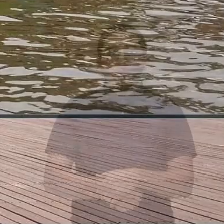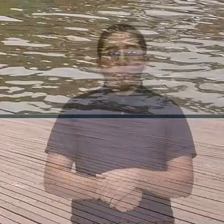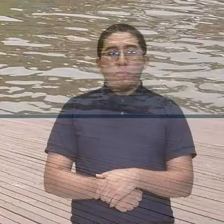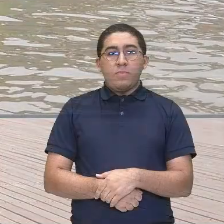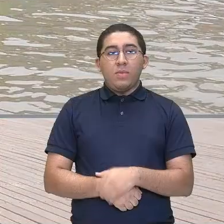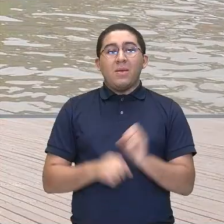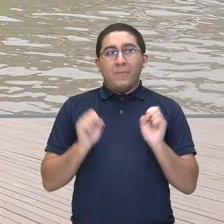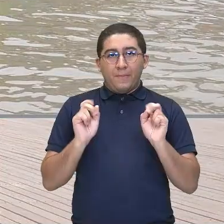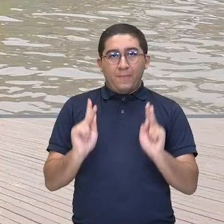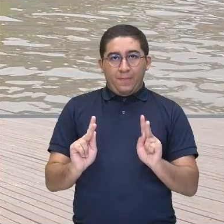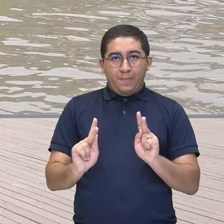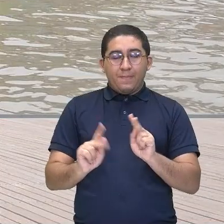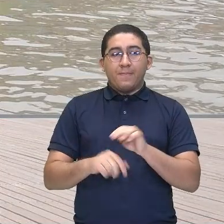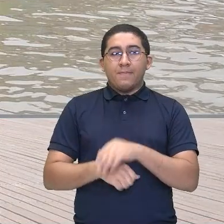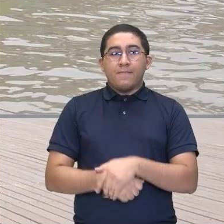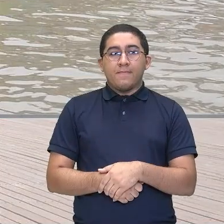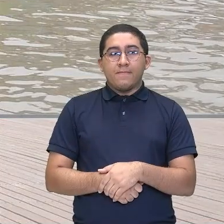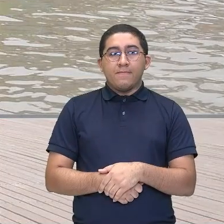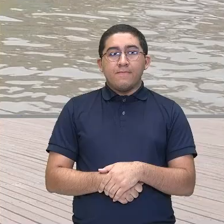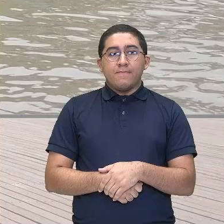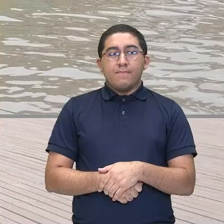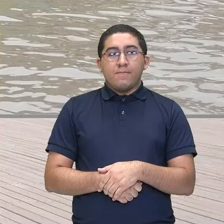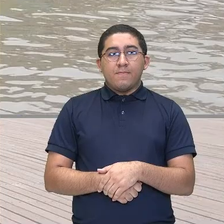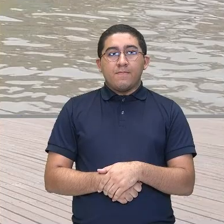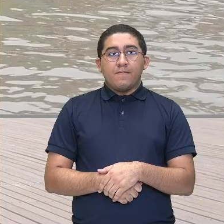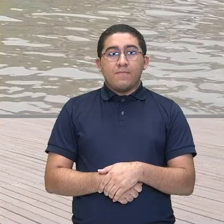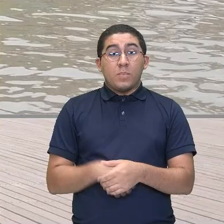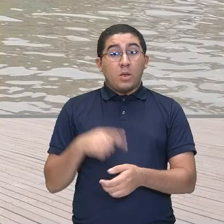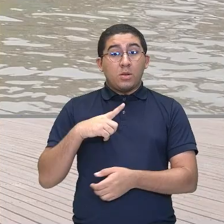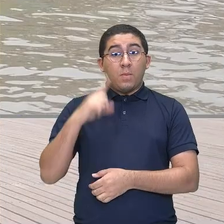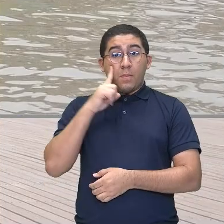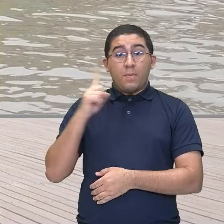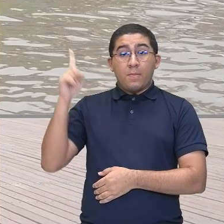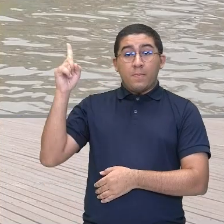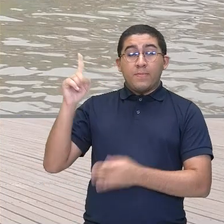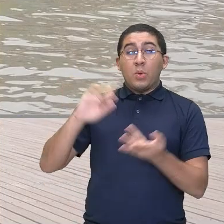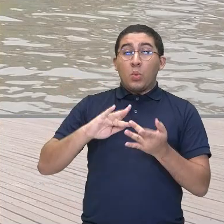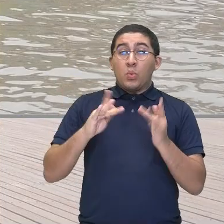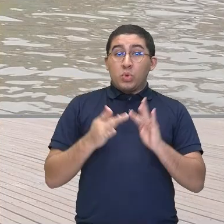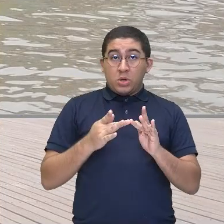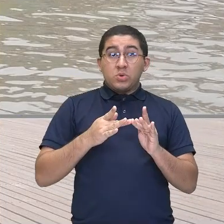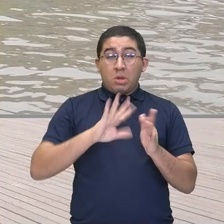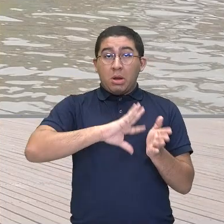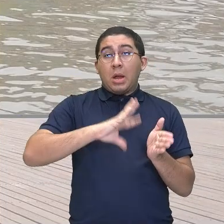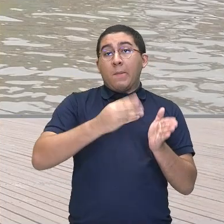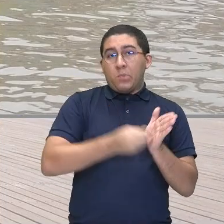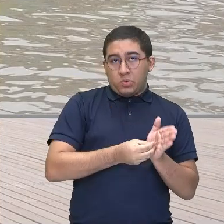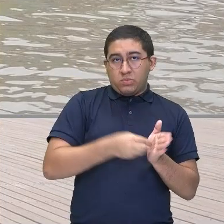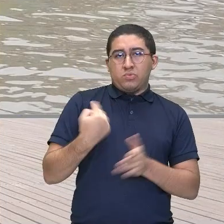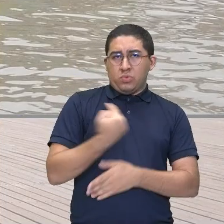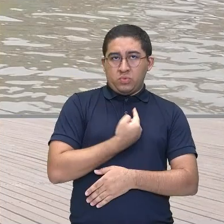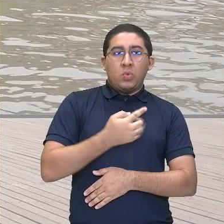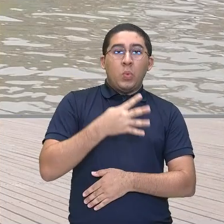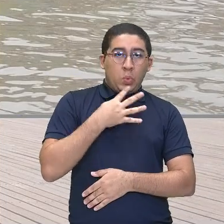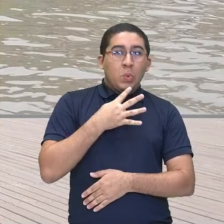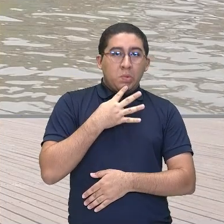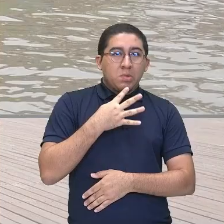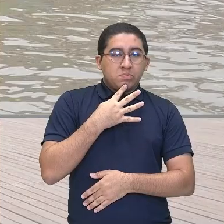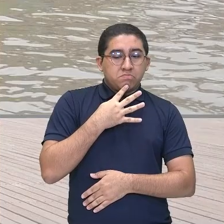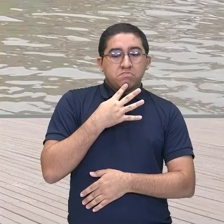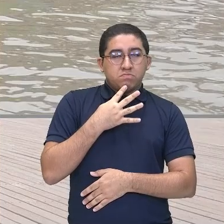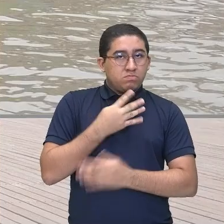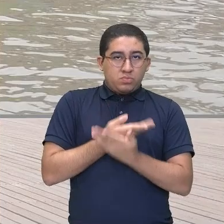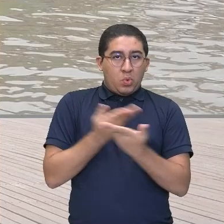Muito bem, turmas. Nós temos aqui um contexto amazônico, né, muito conhecido por nós, por todos